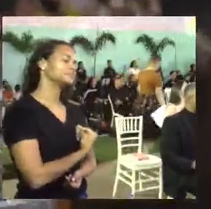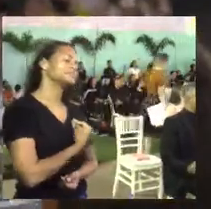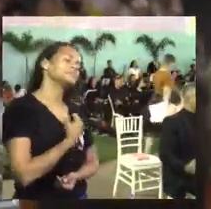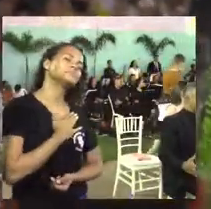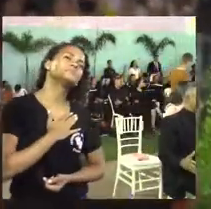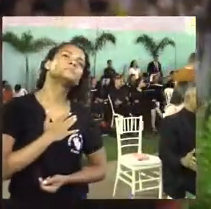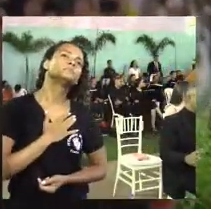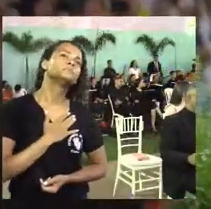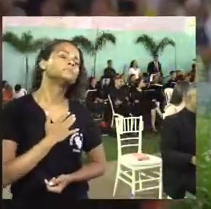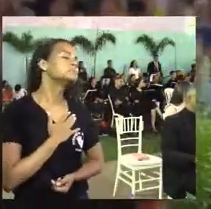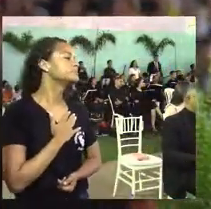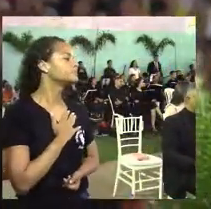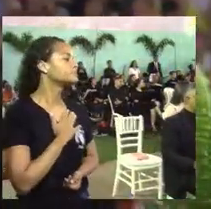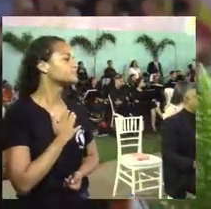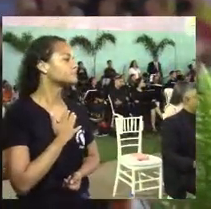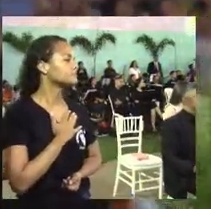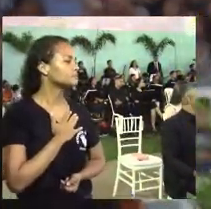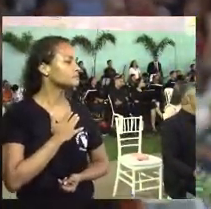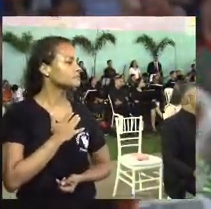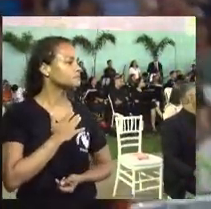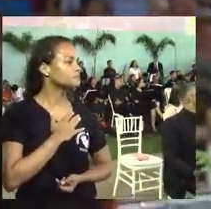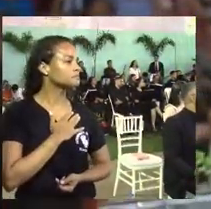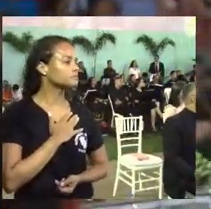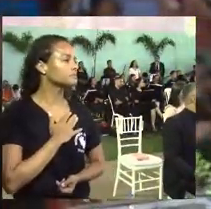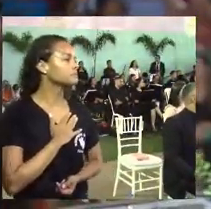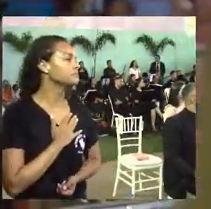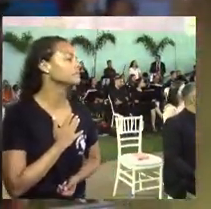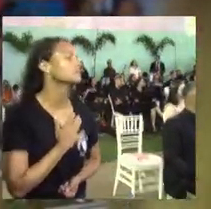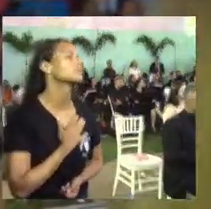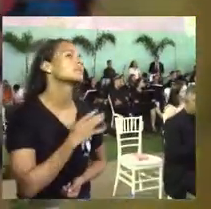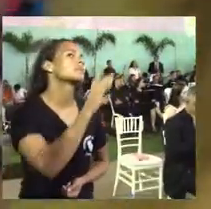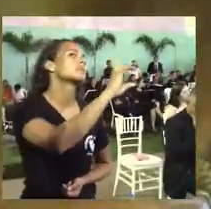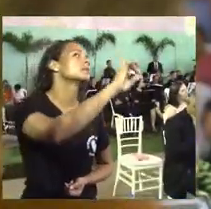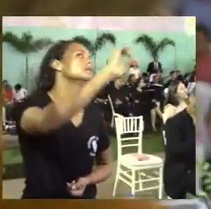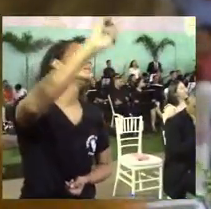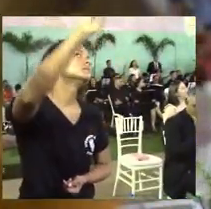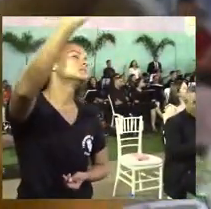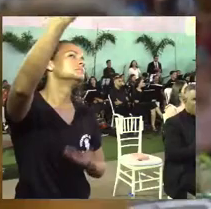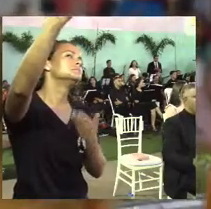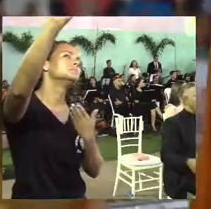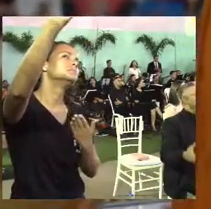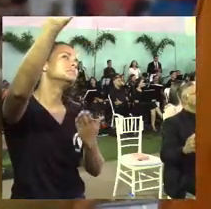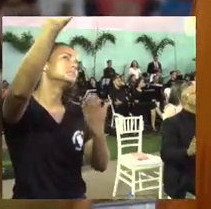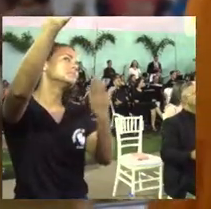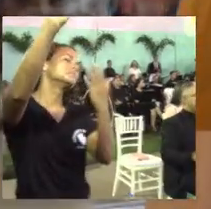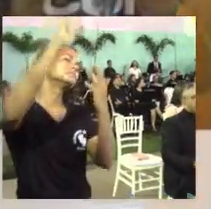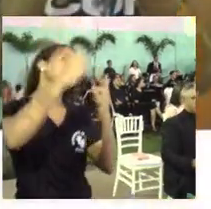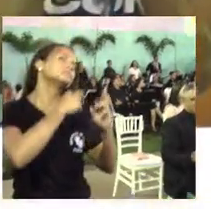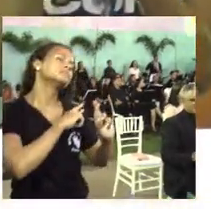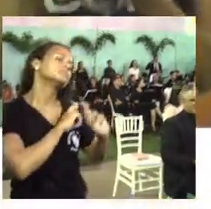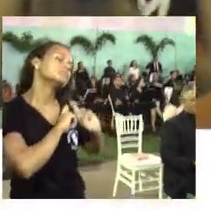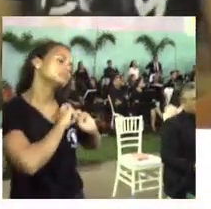a minha vida está nas mãos